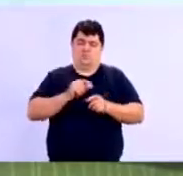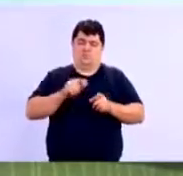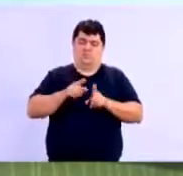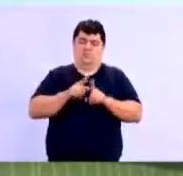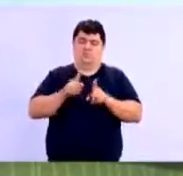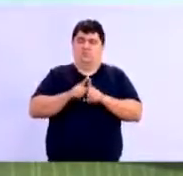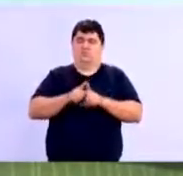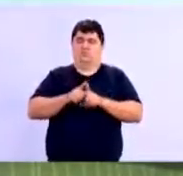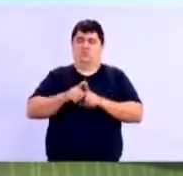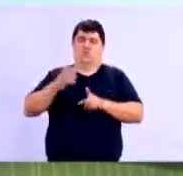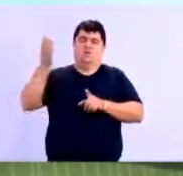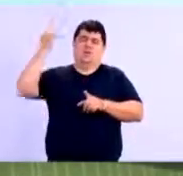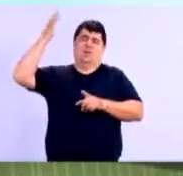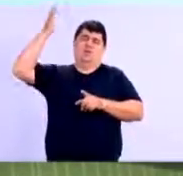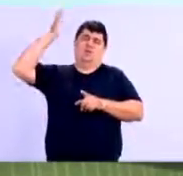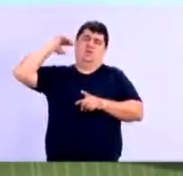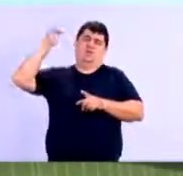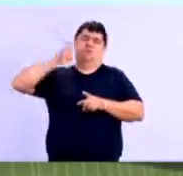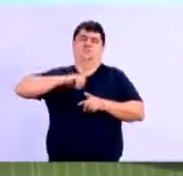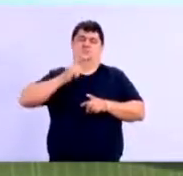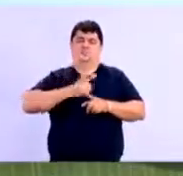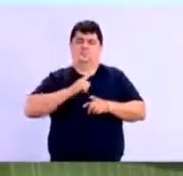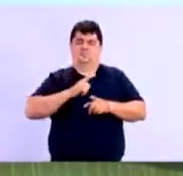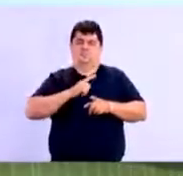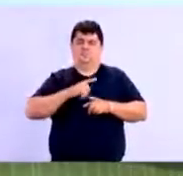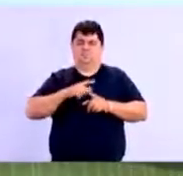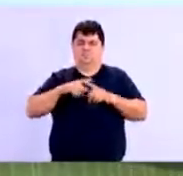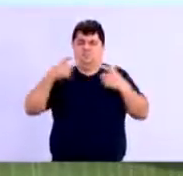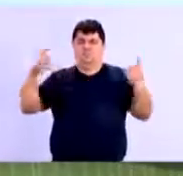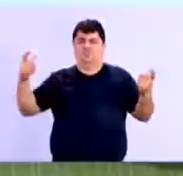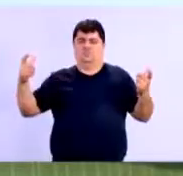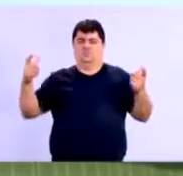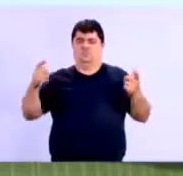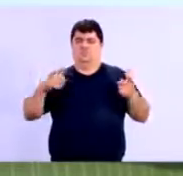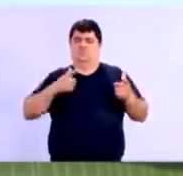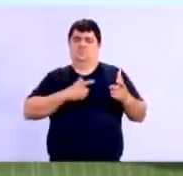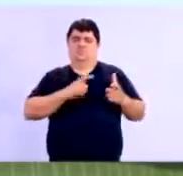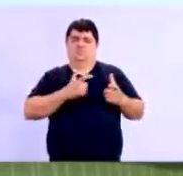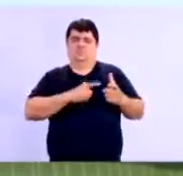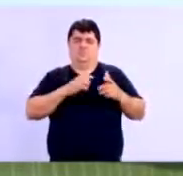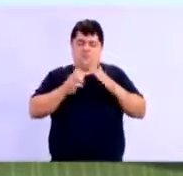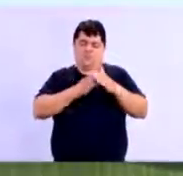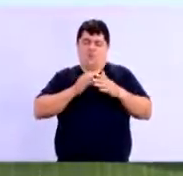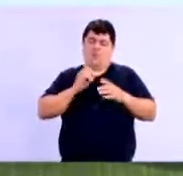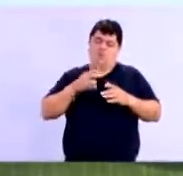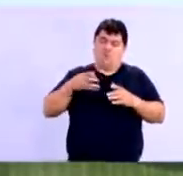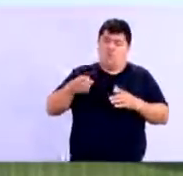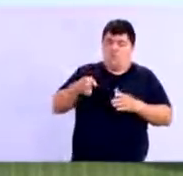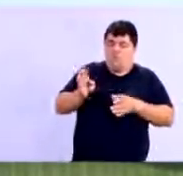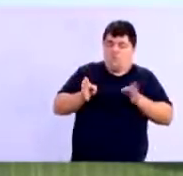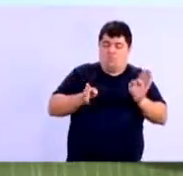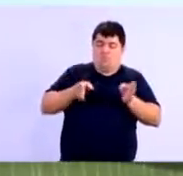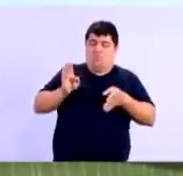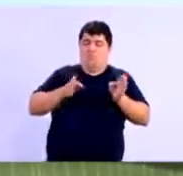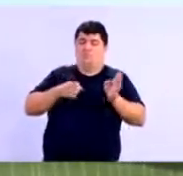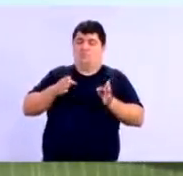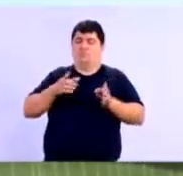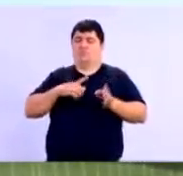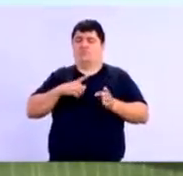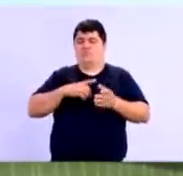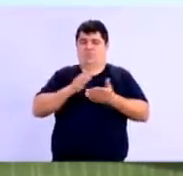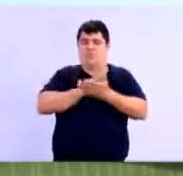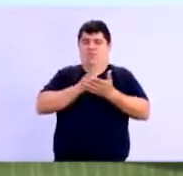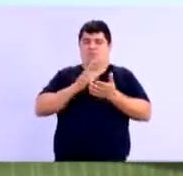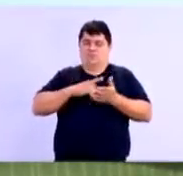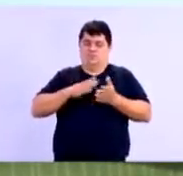Poxa, lá no começo da definição de margem e giro, a gente já estabeleceu, gente, as empresas ou ganham pela margem ou ganham pelo giro. Professor, tem empresa que está no